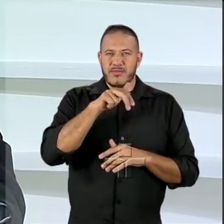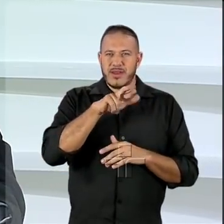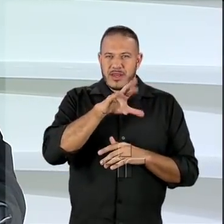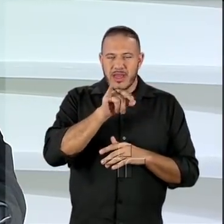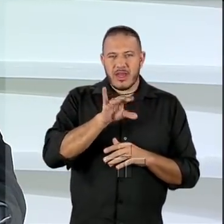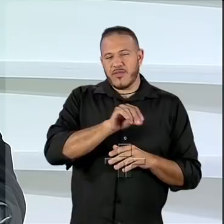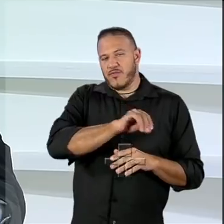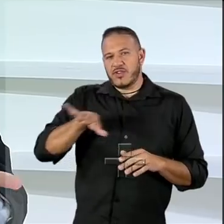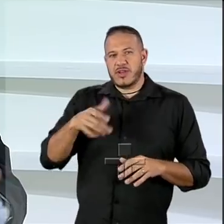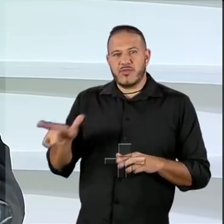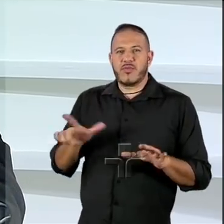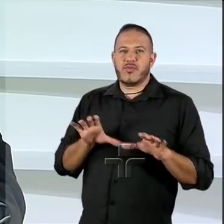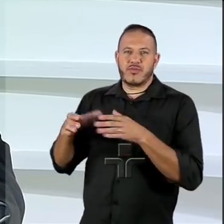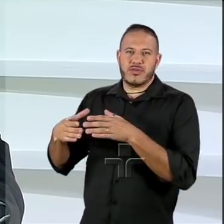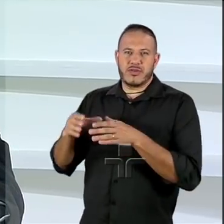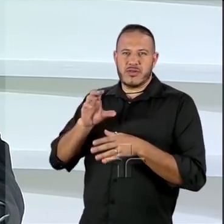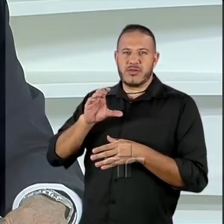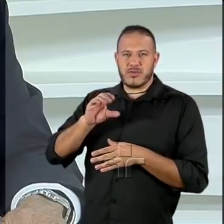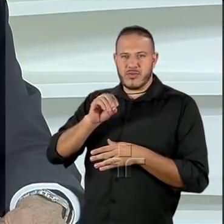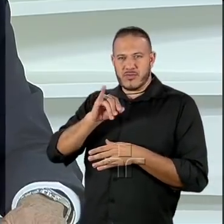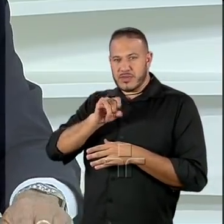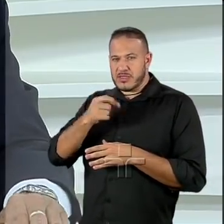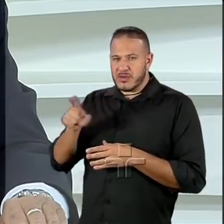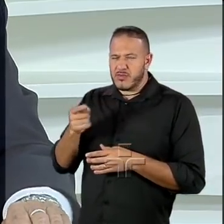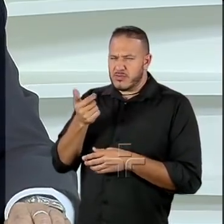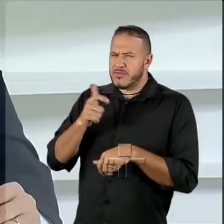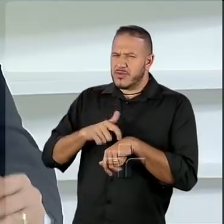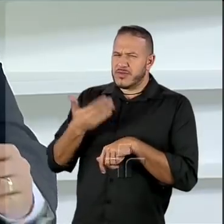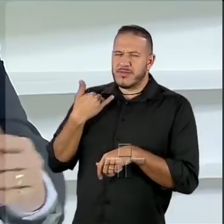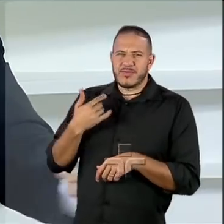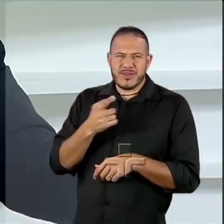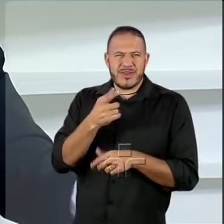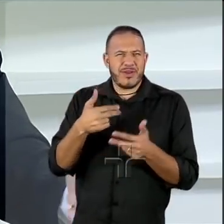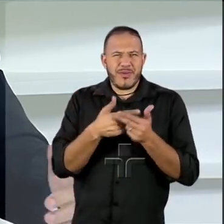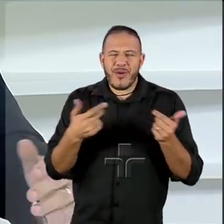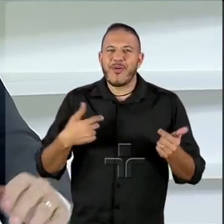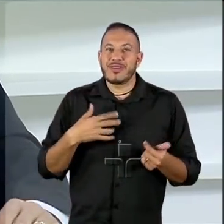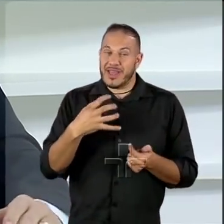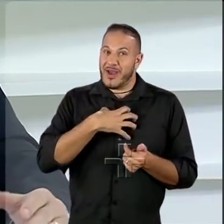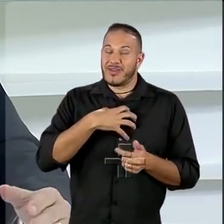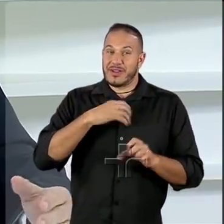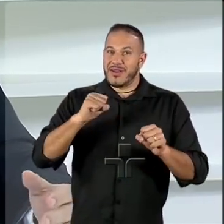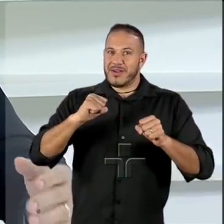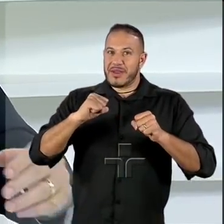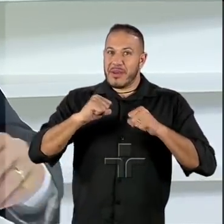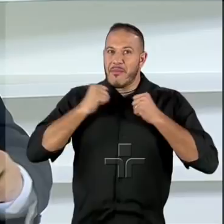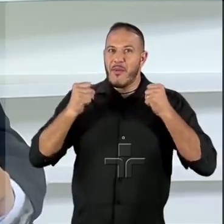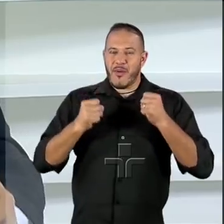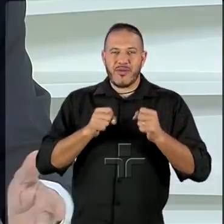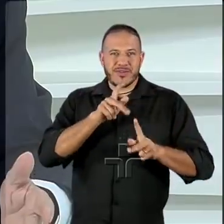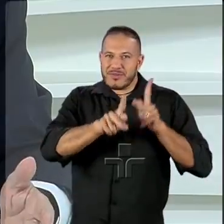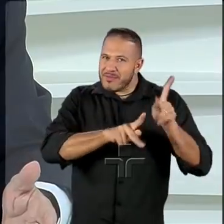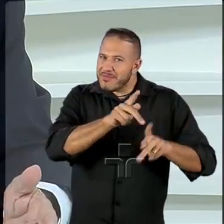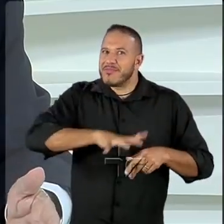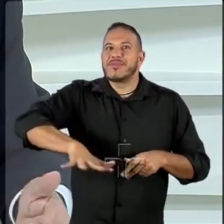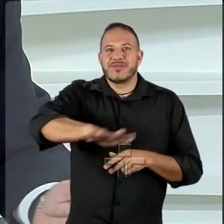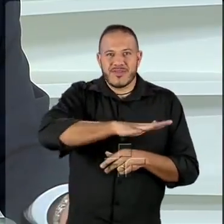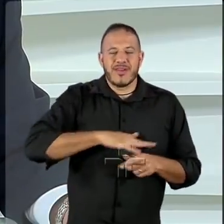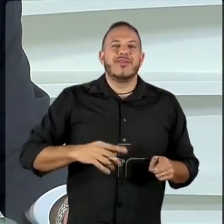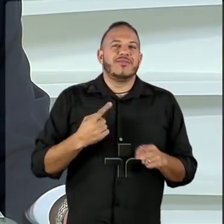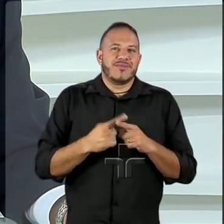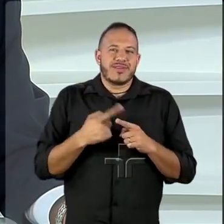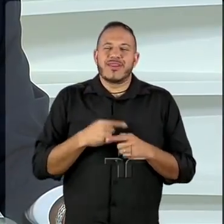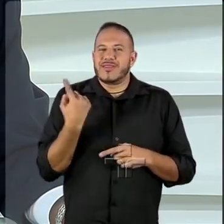arbitragem. Recentemente. E é algo que causa repulsa à população. Repulsa a população. Afinal de contas, a gente